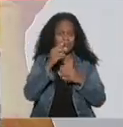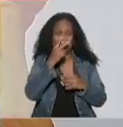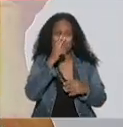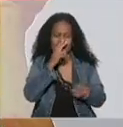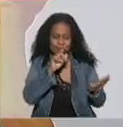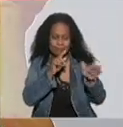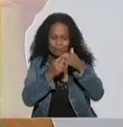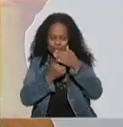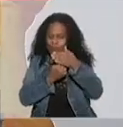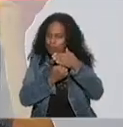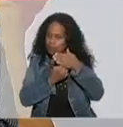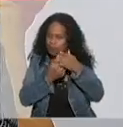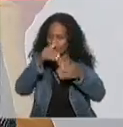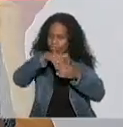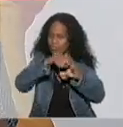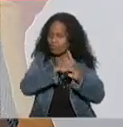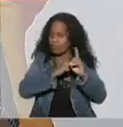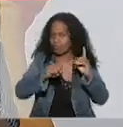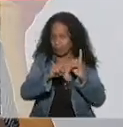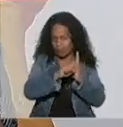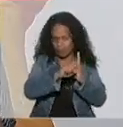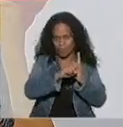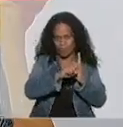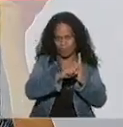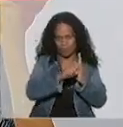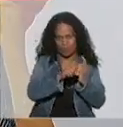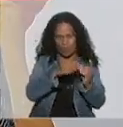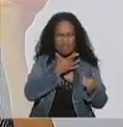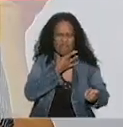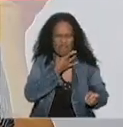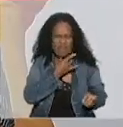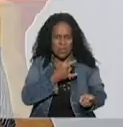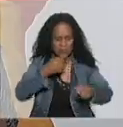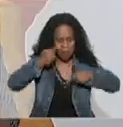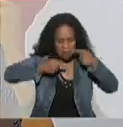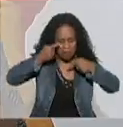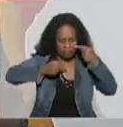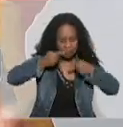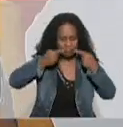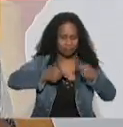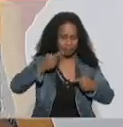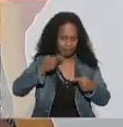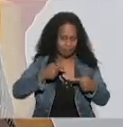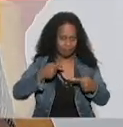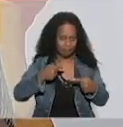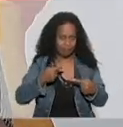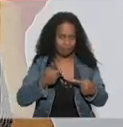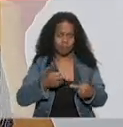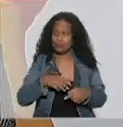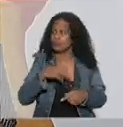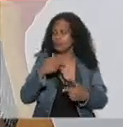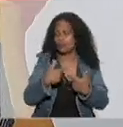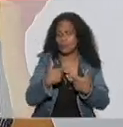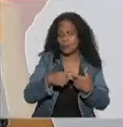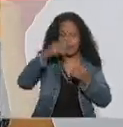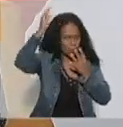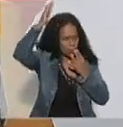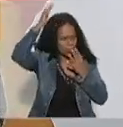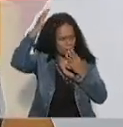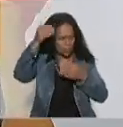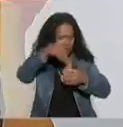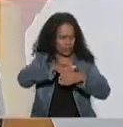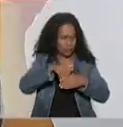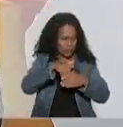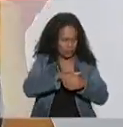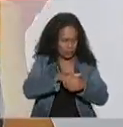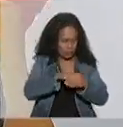e indígenas. Uhum. Então, sempre uma maneira de afastar a figura do selvagem do aspecto urbano. Então, aquele que mora mais